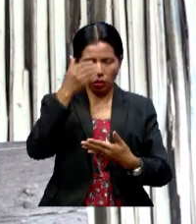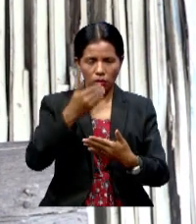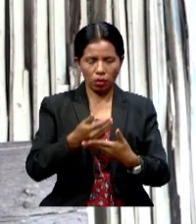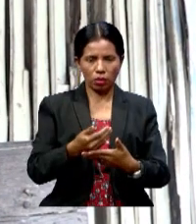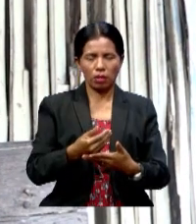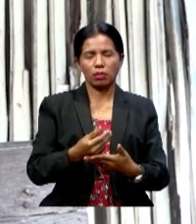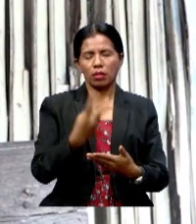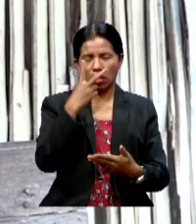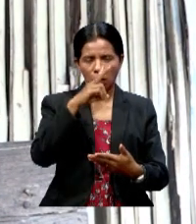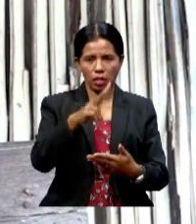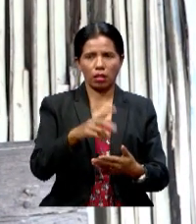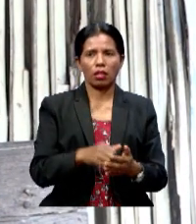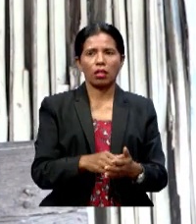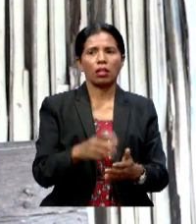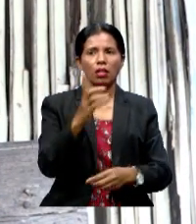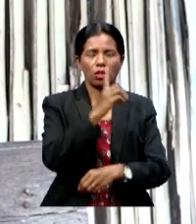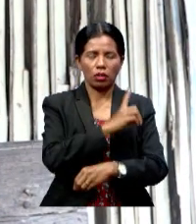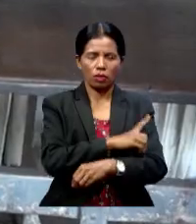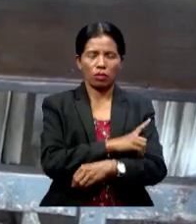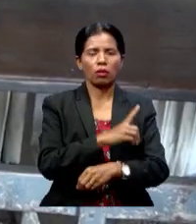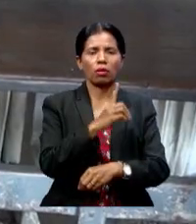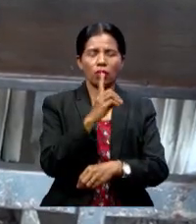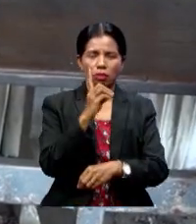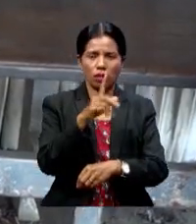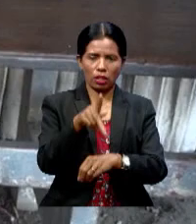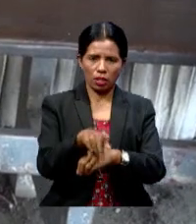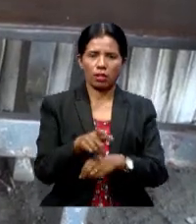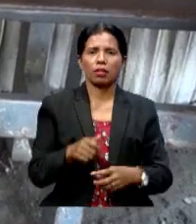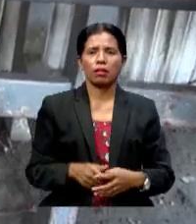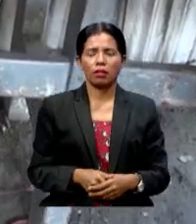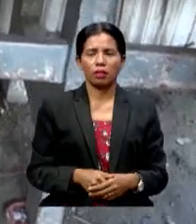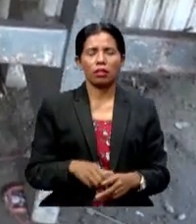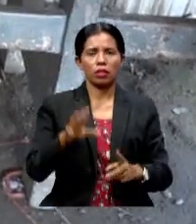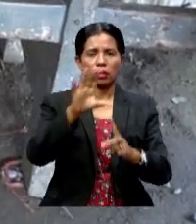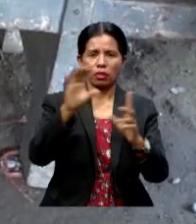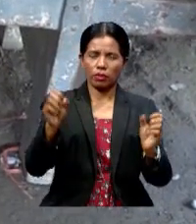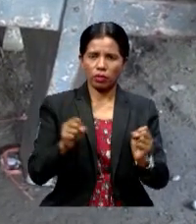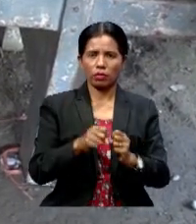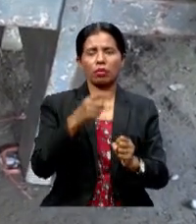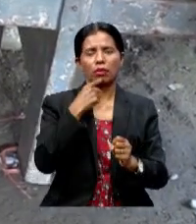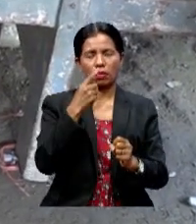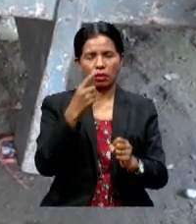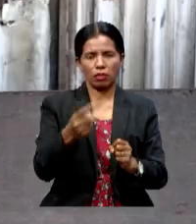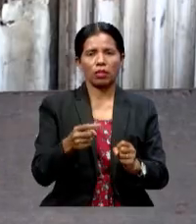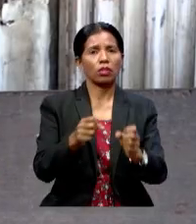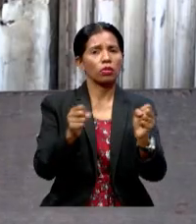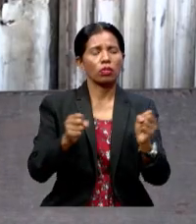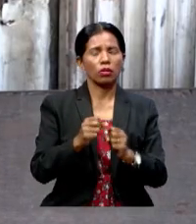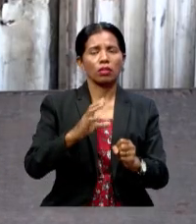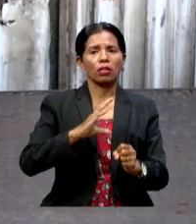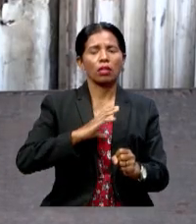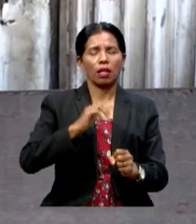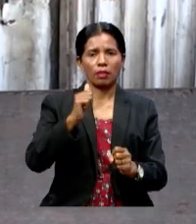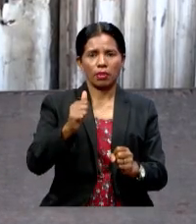matahari heladitnya ka lorontia ka alantia. Sefi suku kami yang matus da costa teten, suku kami yang aldeia